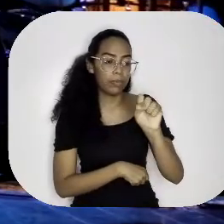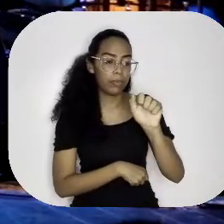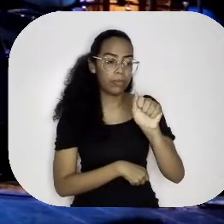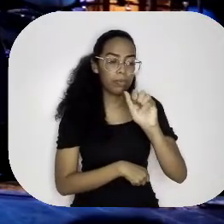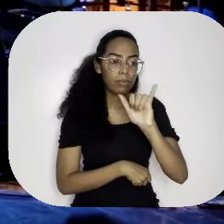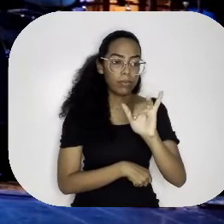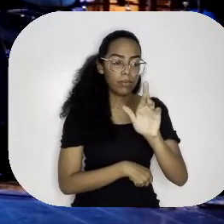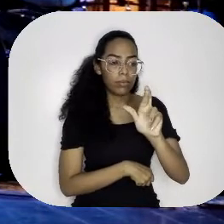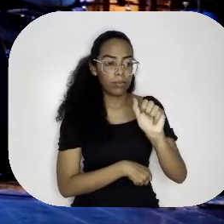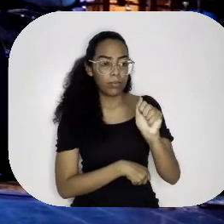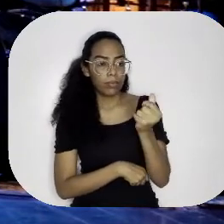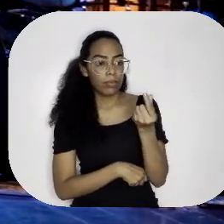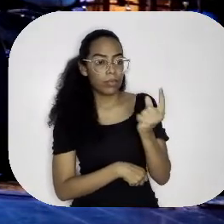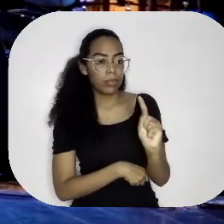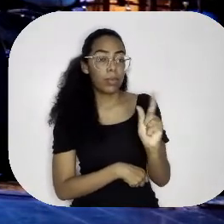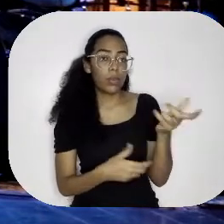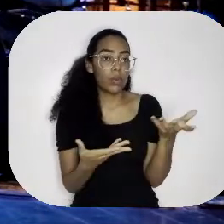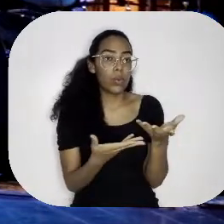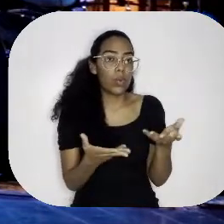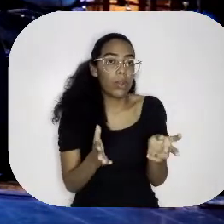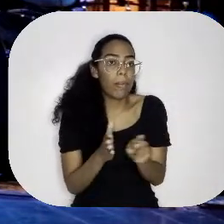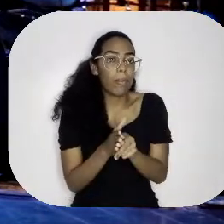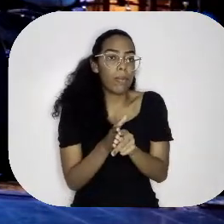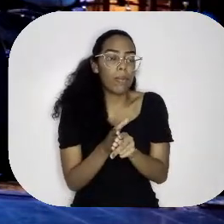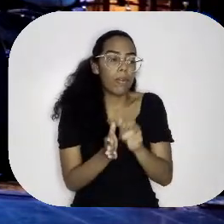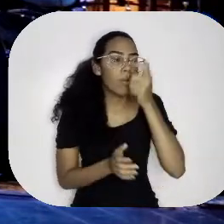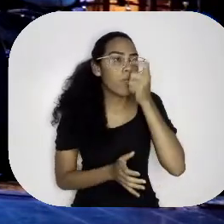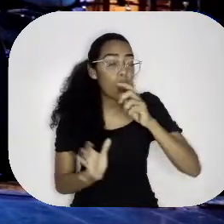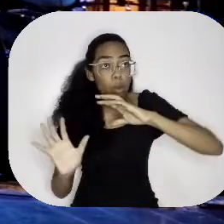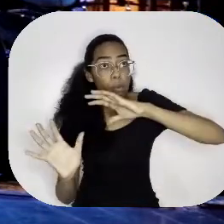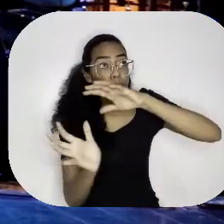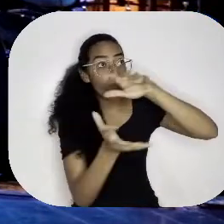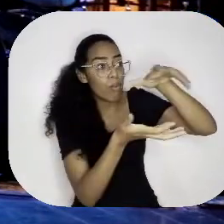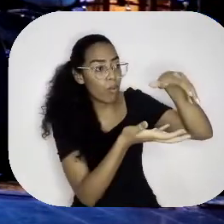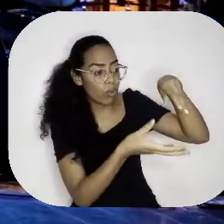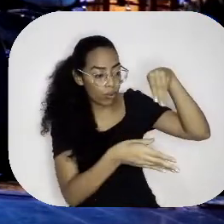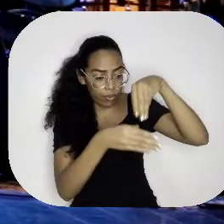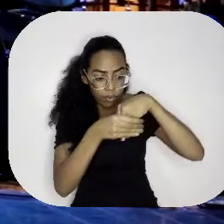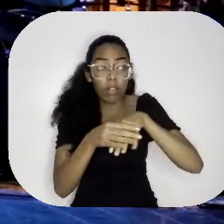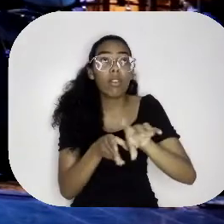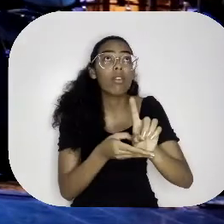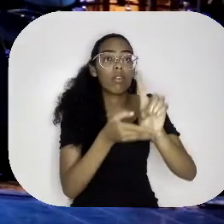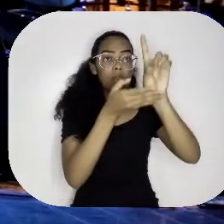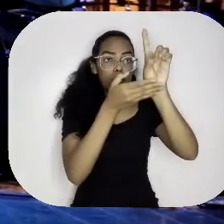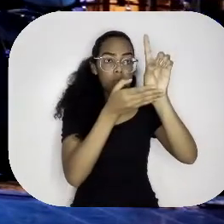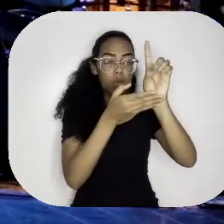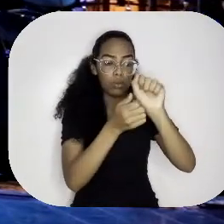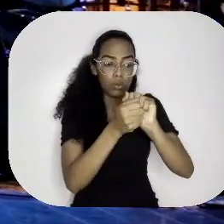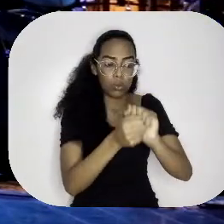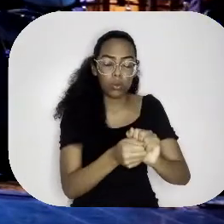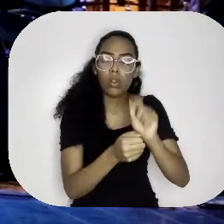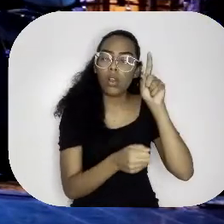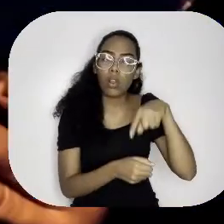encantou-se. Isaíra, és agora partícula sonora dispersa no universo de